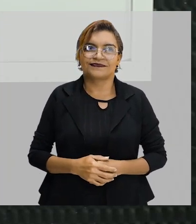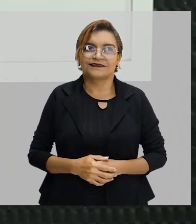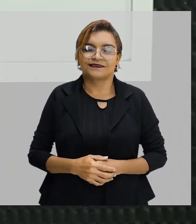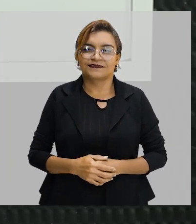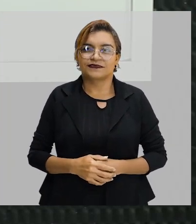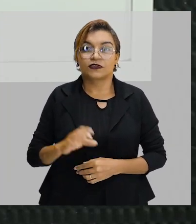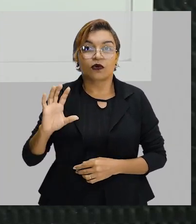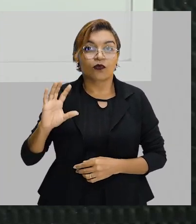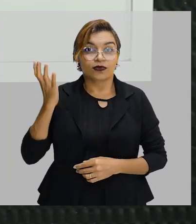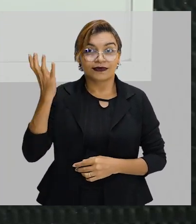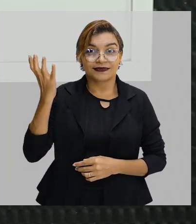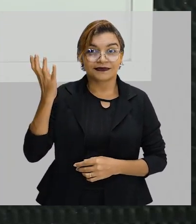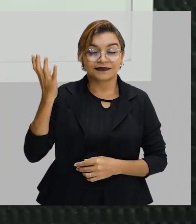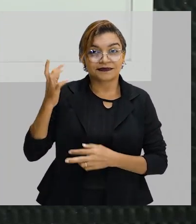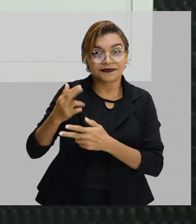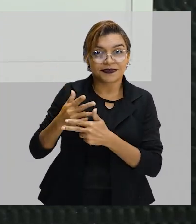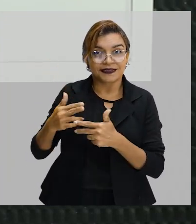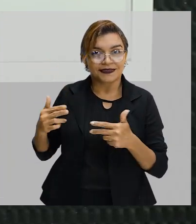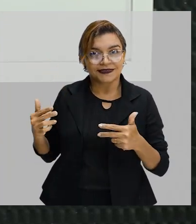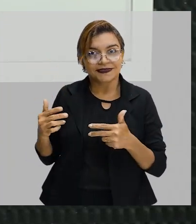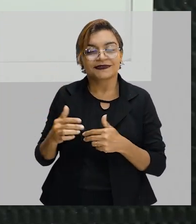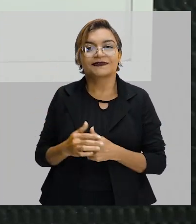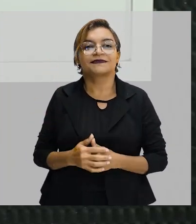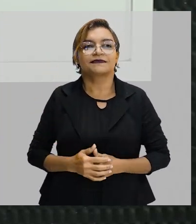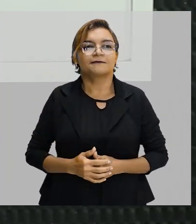Quantidade de eventos.